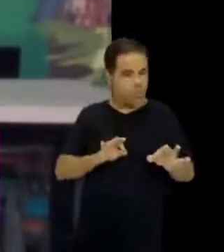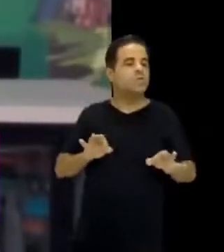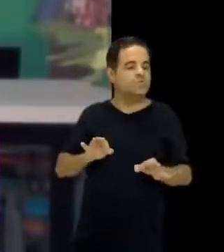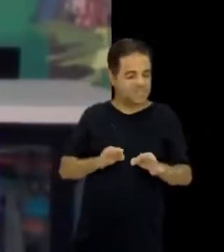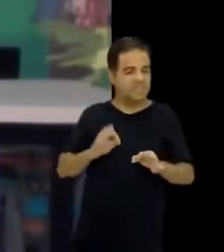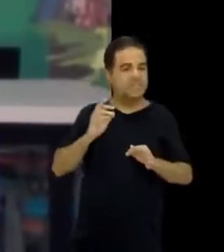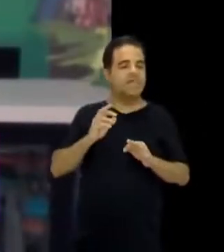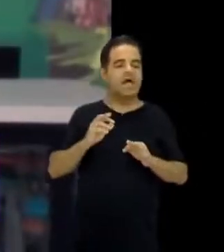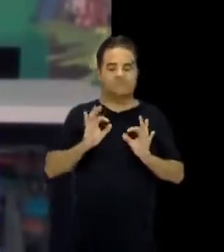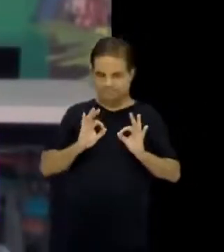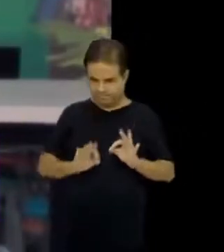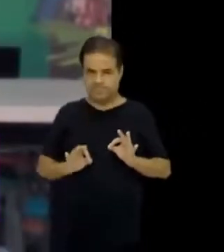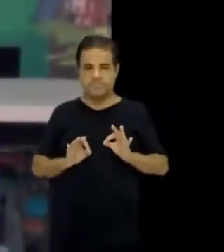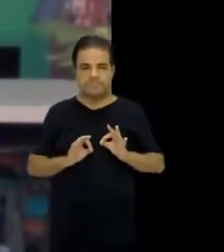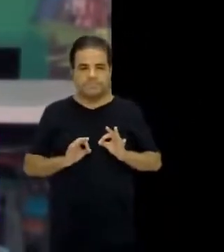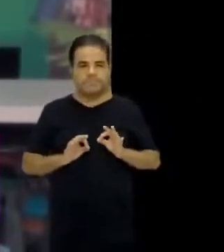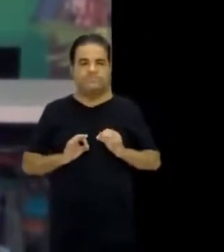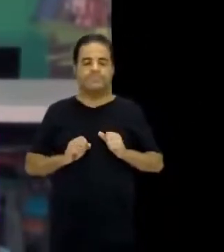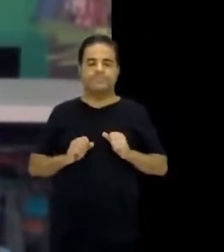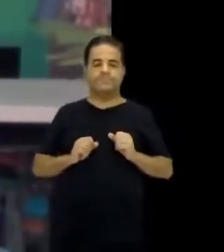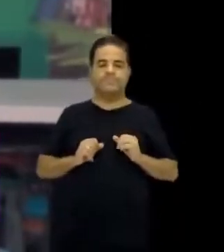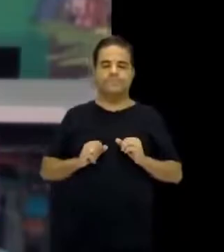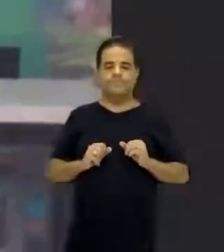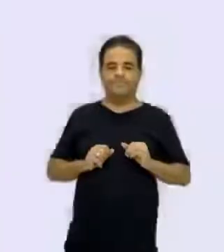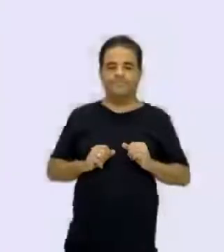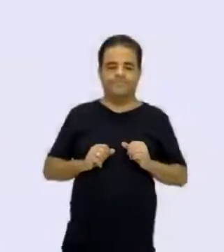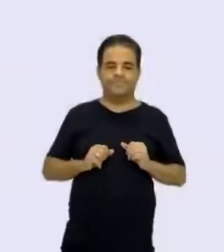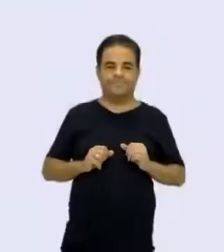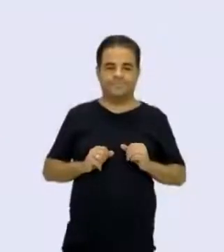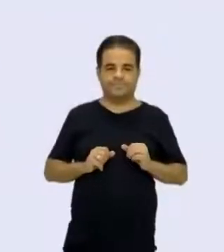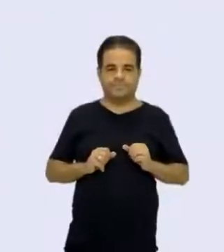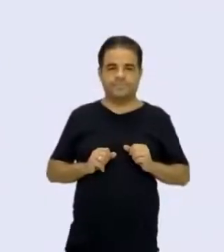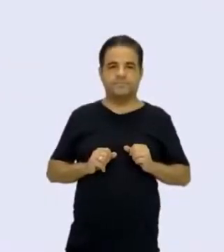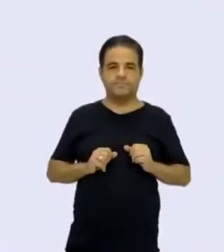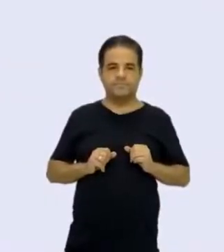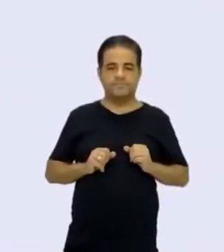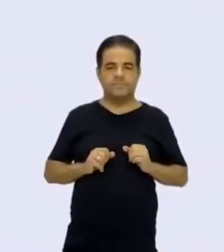seu potenciômetro. Próximo slide, por favor.